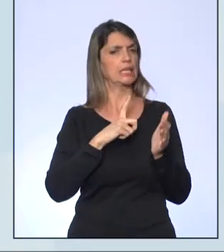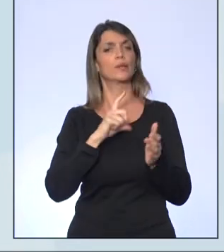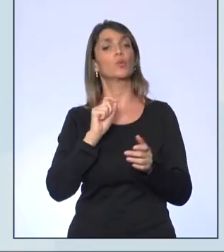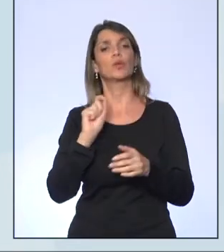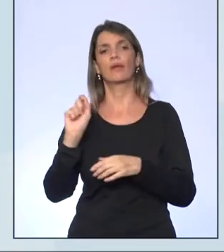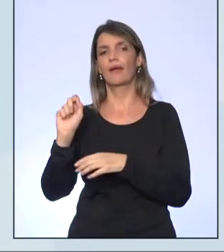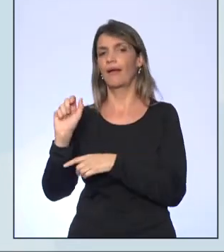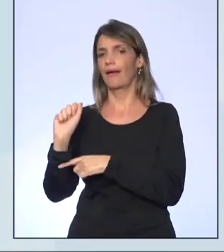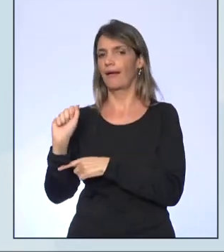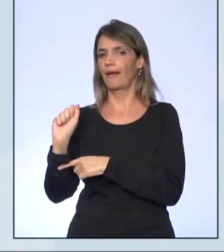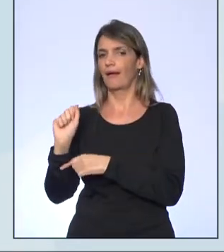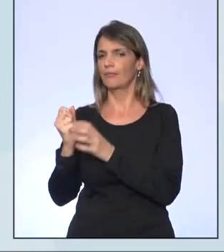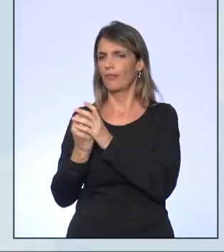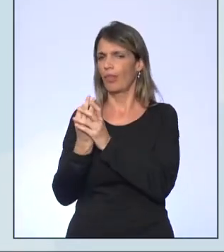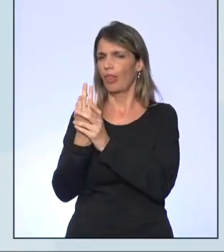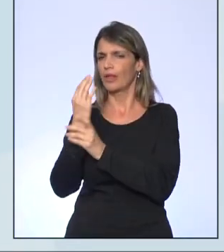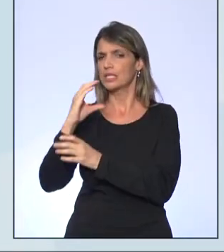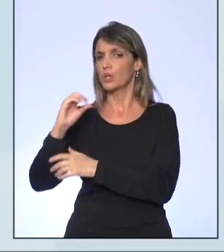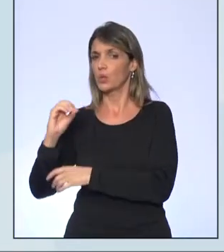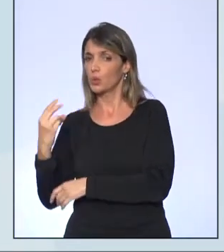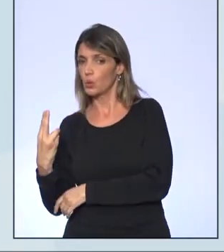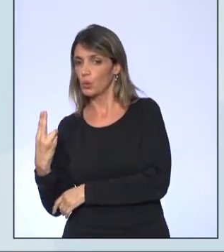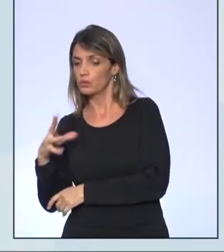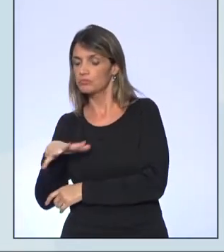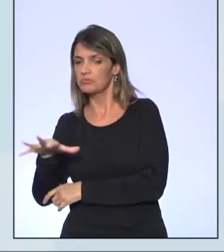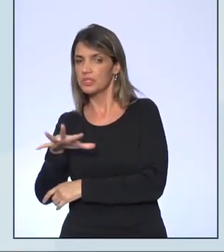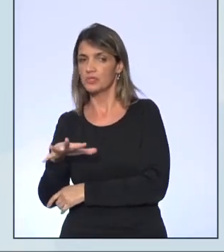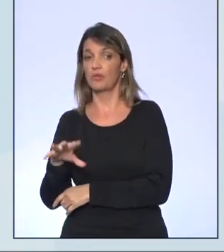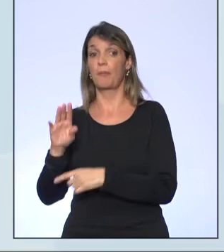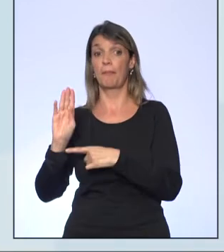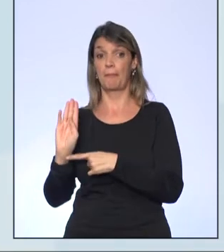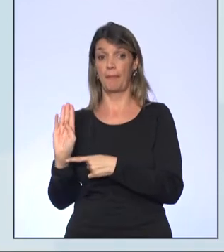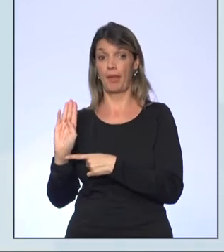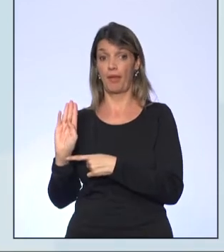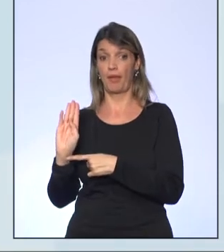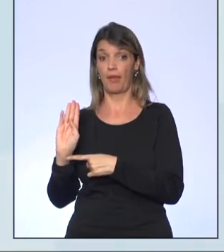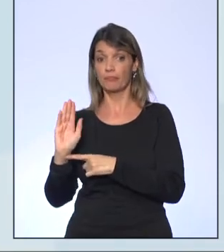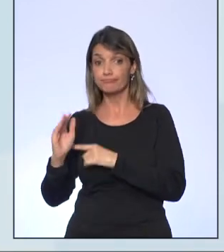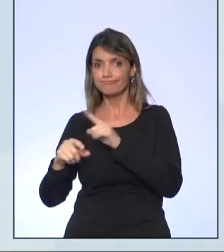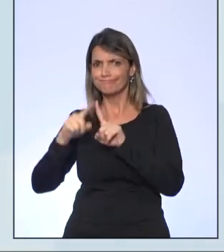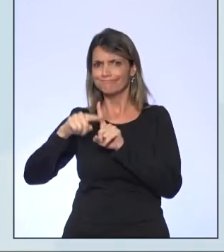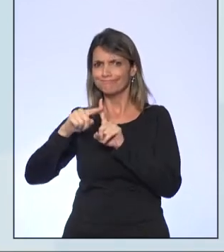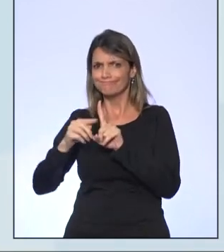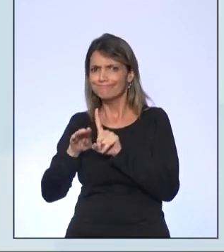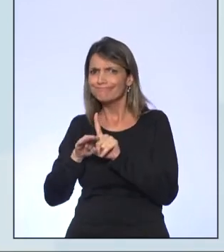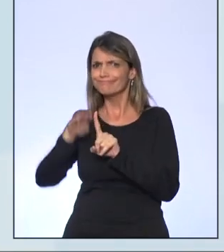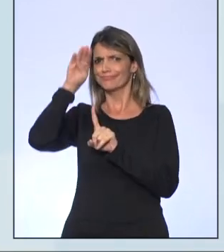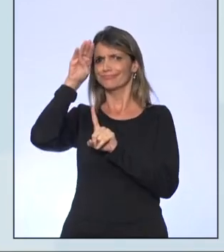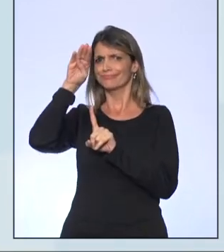a liberação de gás carbônico para o ambiente, b, elevação da temperatura do